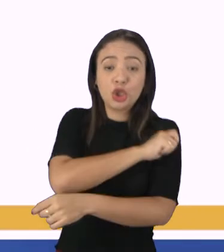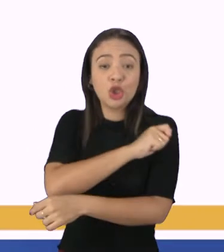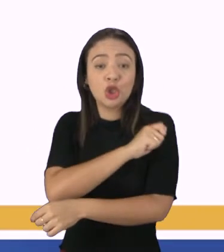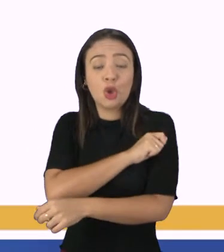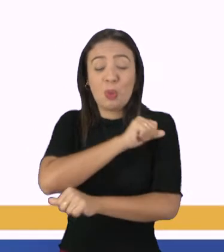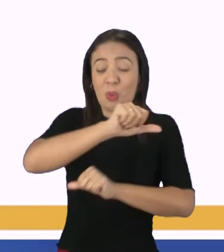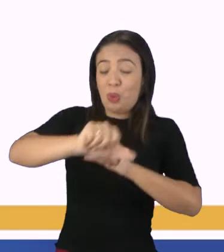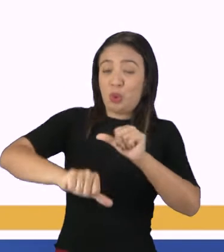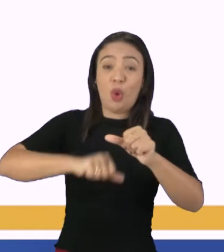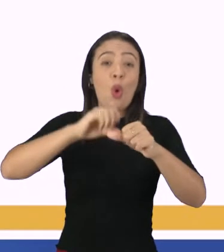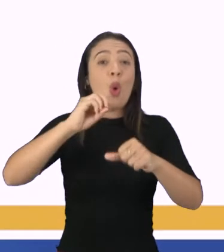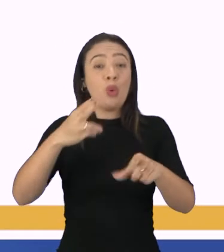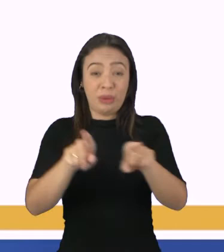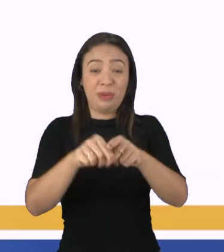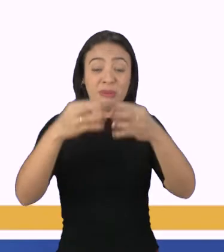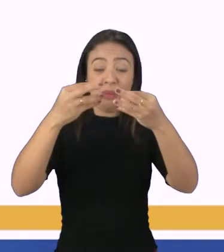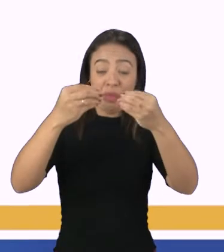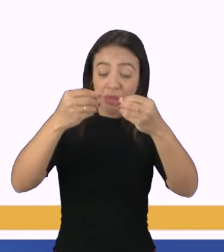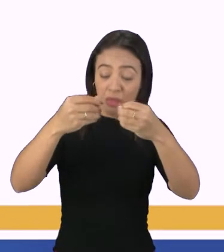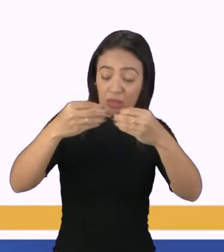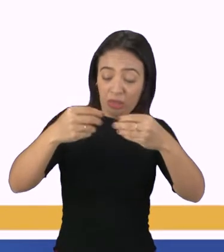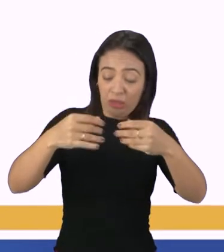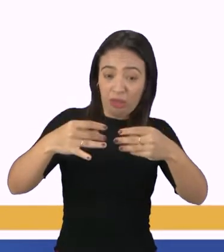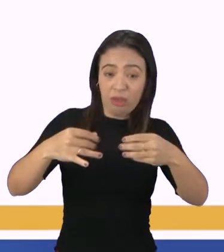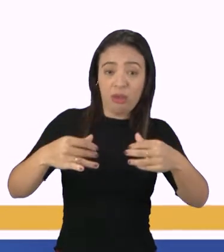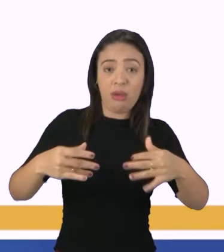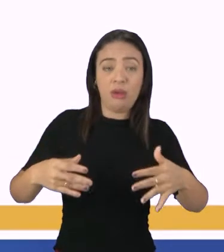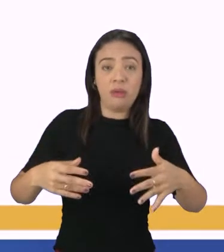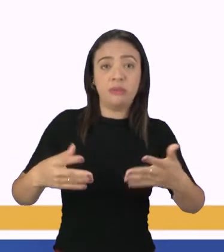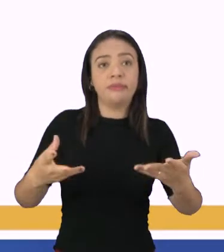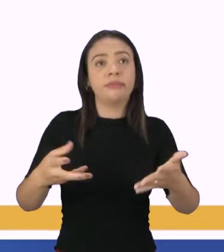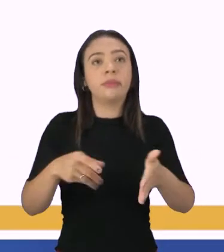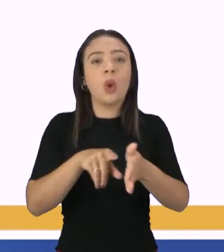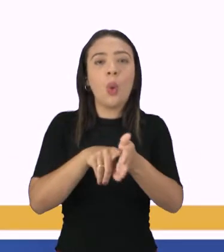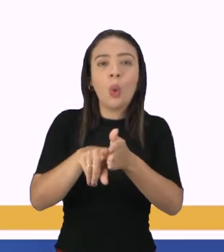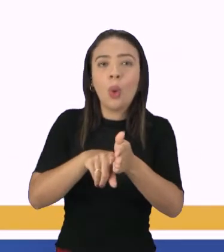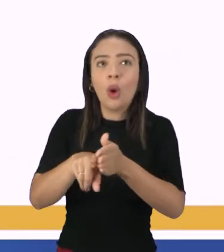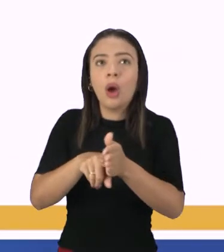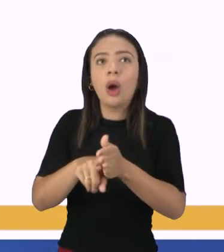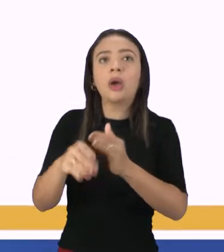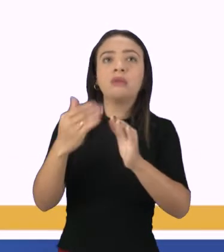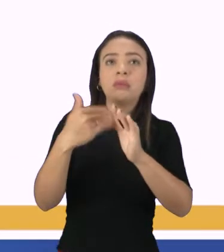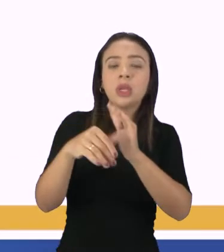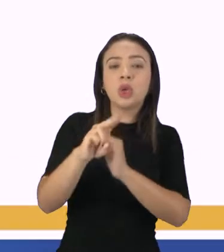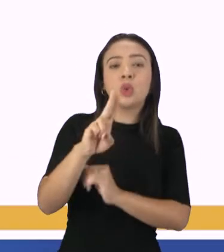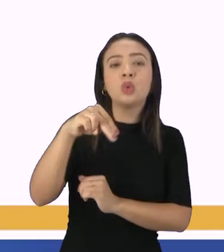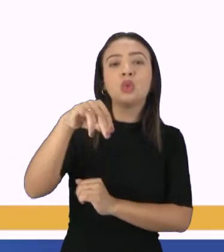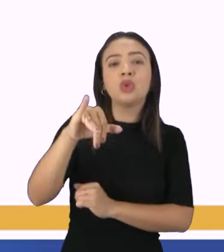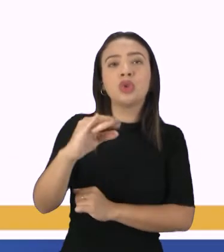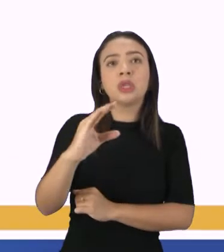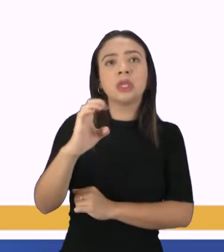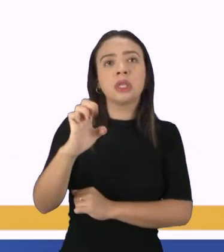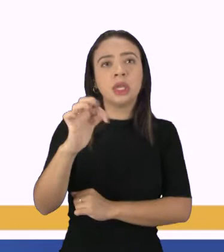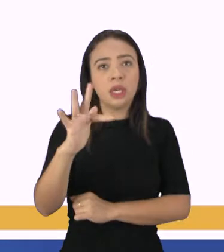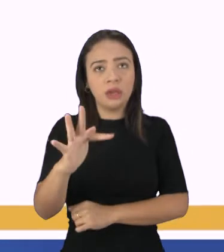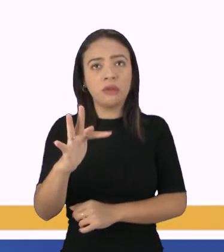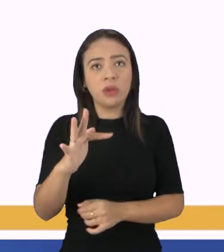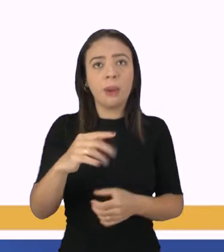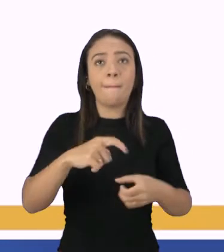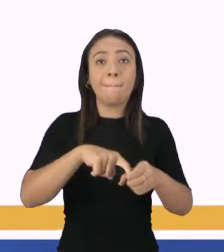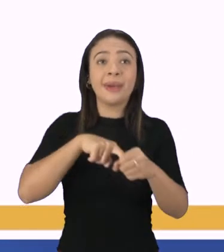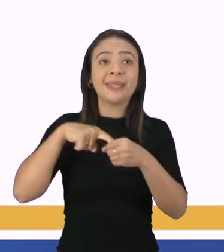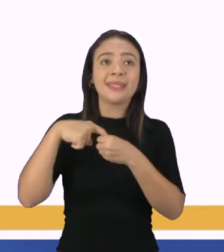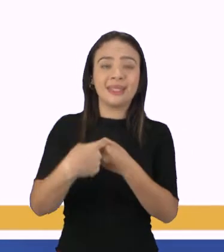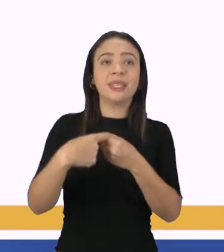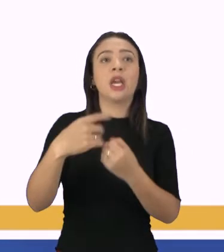simplesmente desmoronar. Um estudo recém-lançado pela Unicef, em parceria com o Instituto Claro e